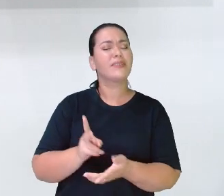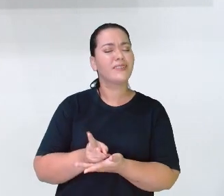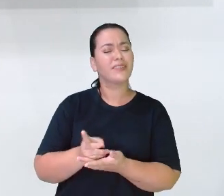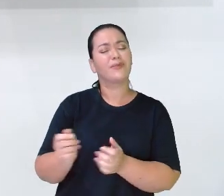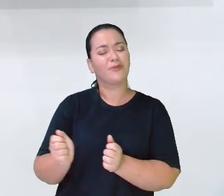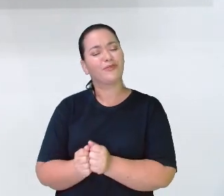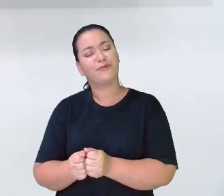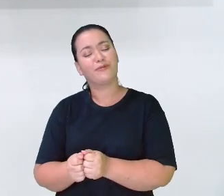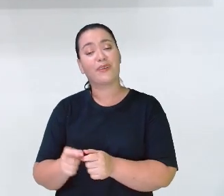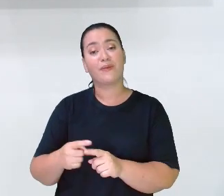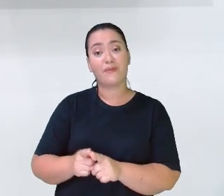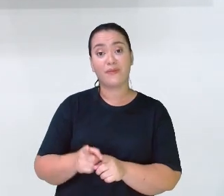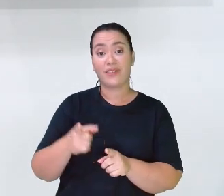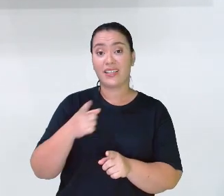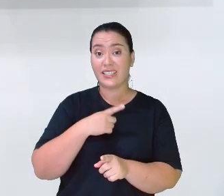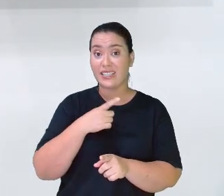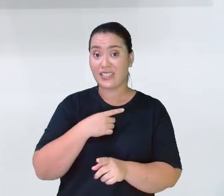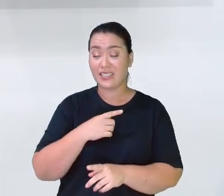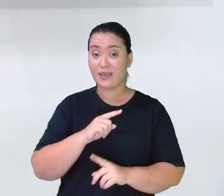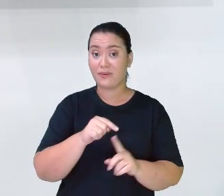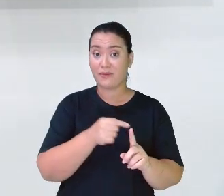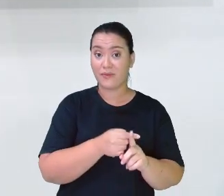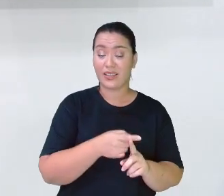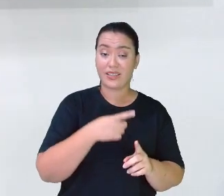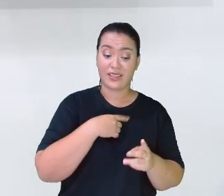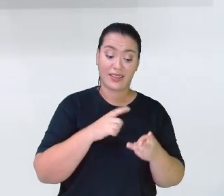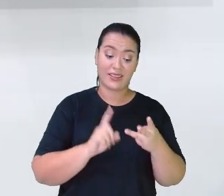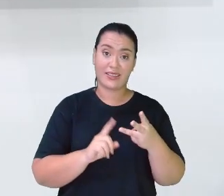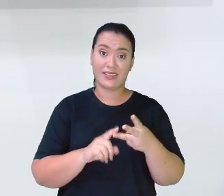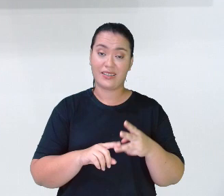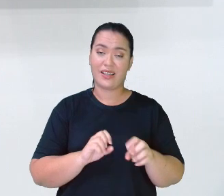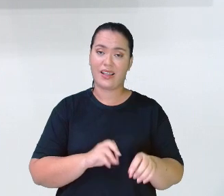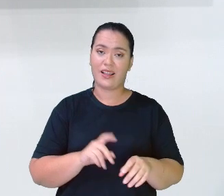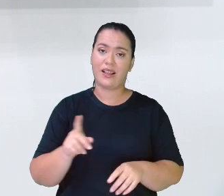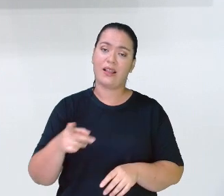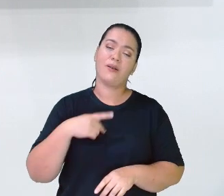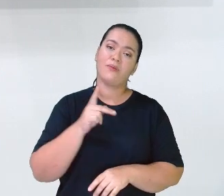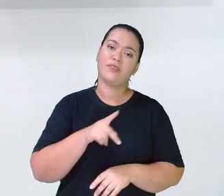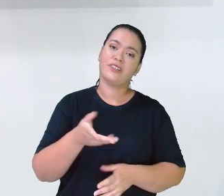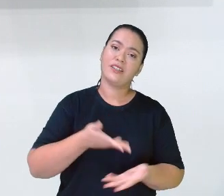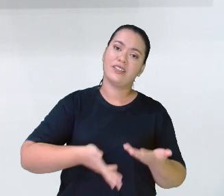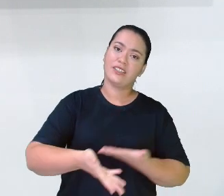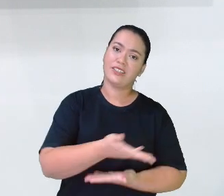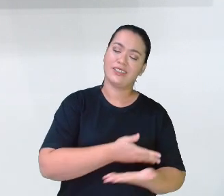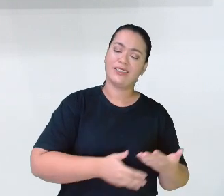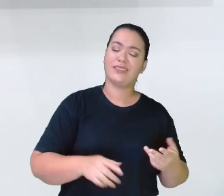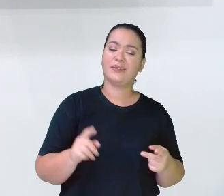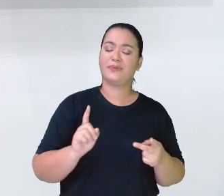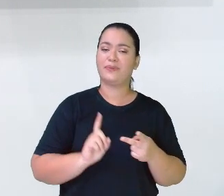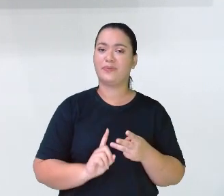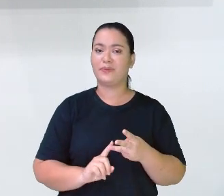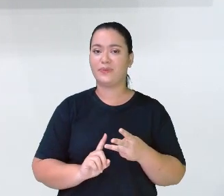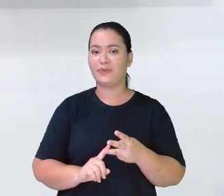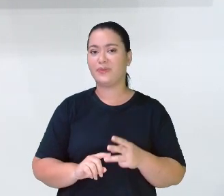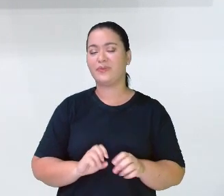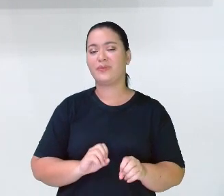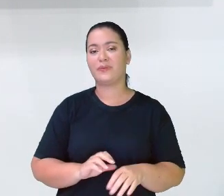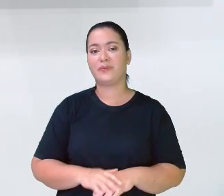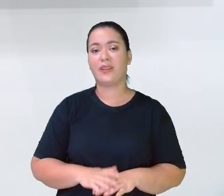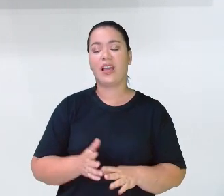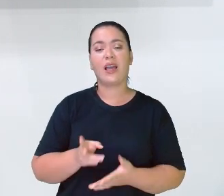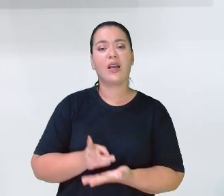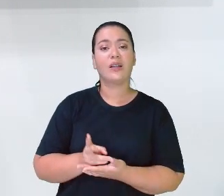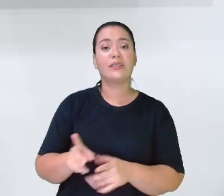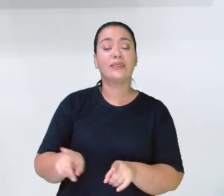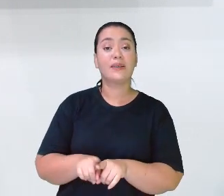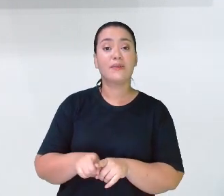ela, como agora vocês têm mais uma aula, né, que é a terceira aula, ela geralmente está interagindo na terceira aula. Continuando, também